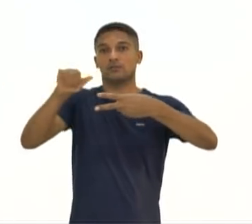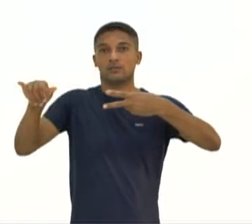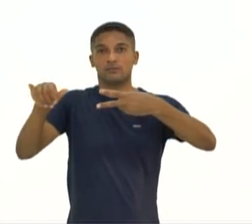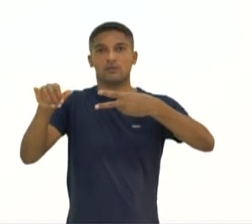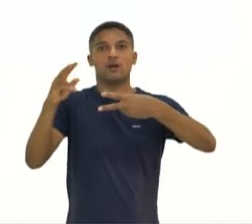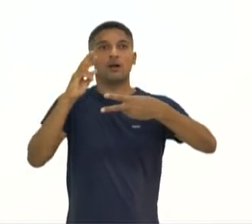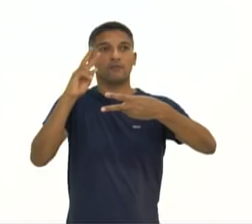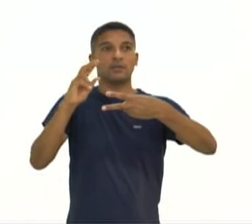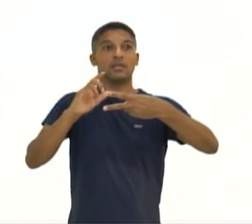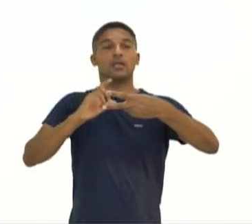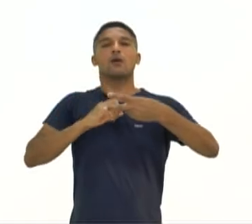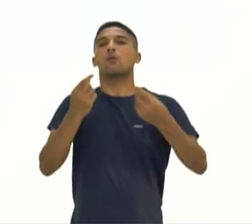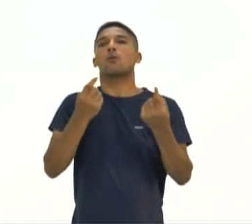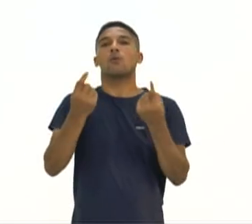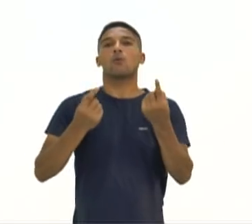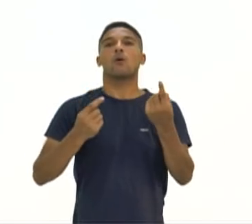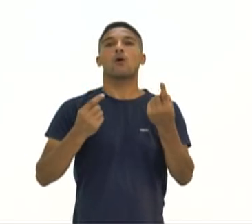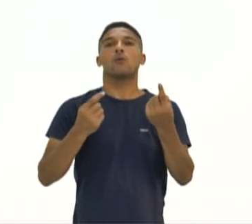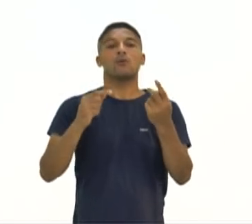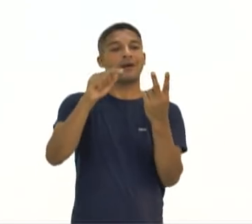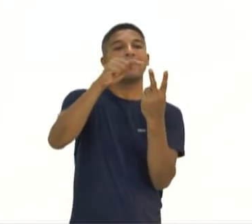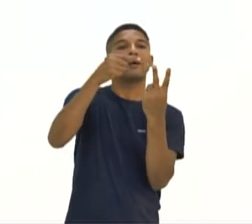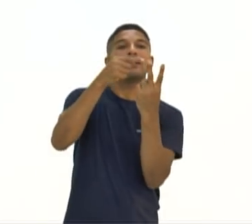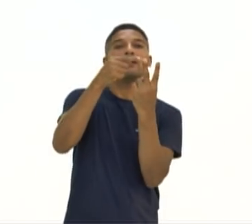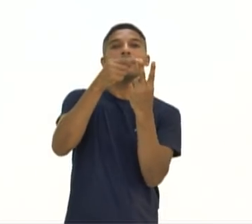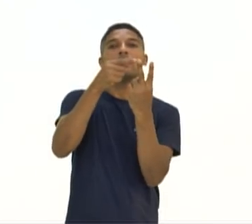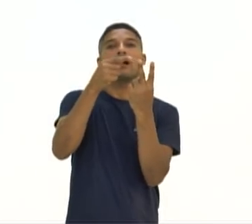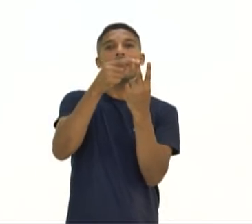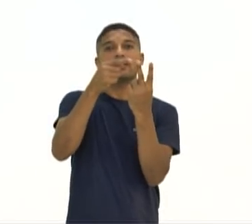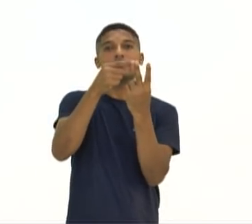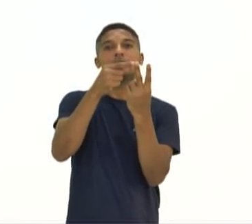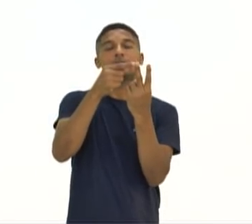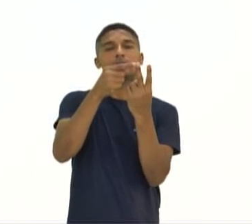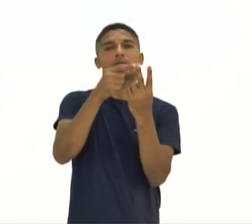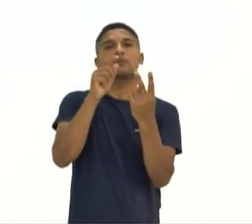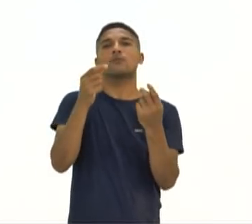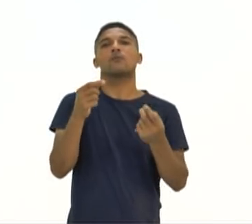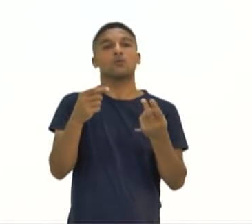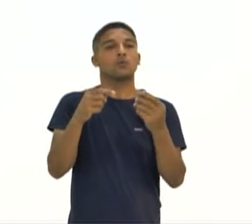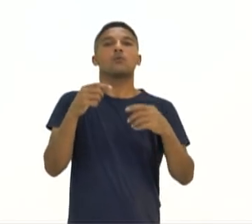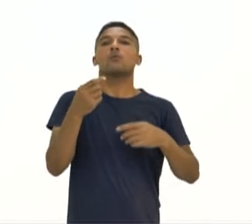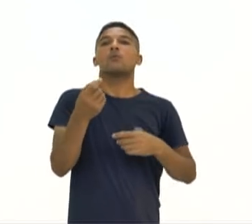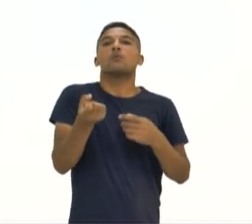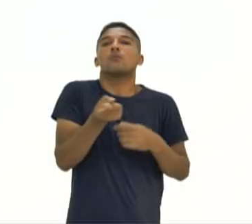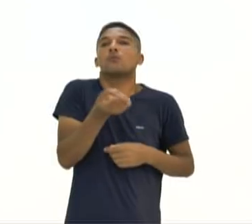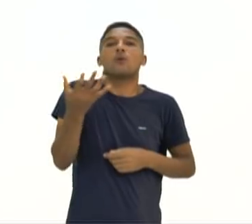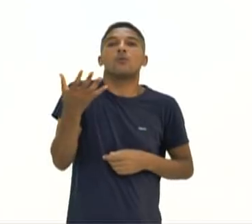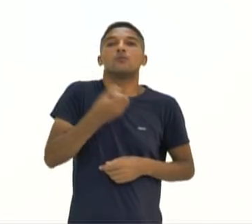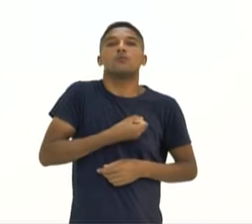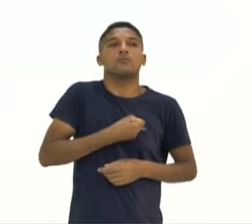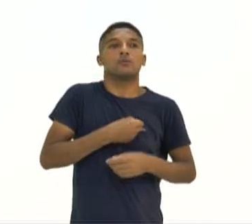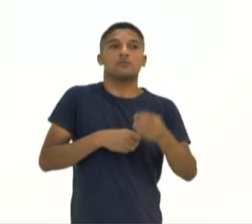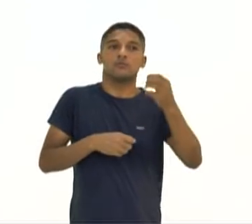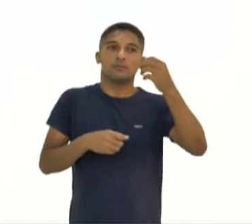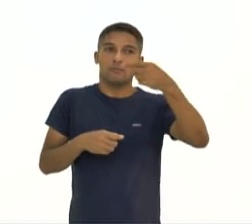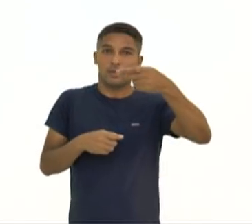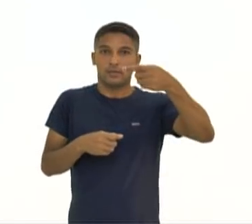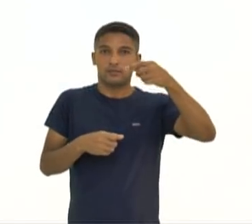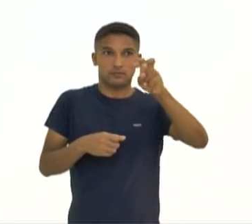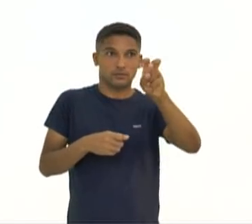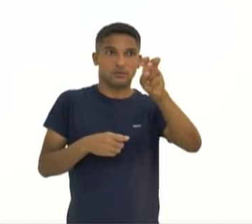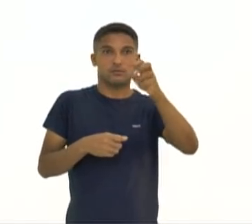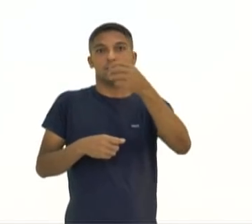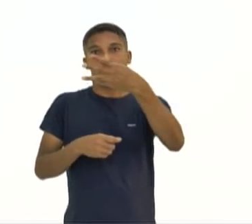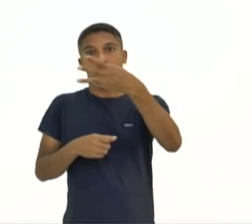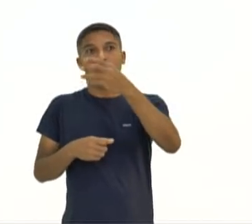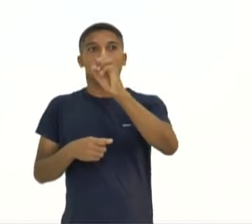que essa raiz dessa equação é menos 5, 3 ou 5? Escreva quem que é esse